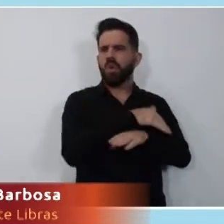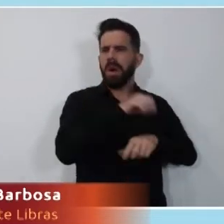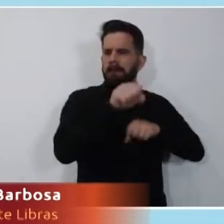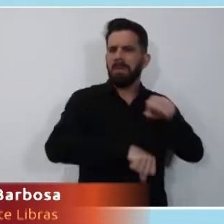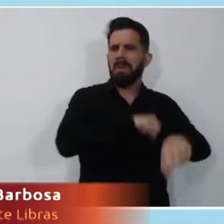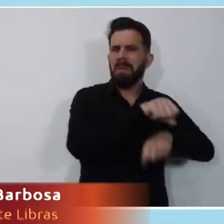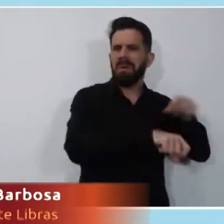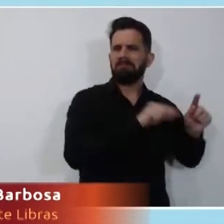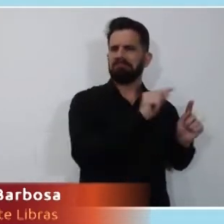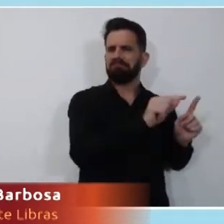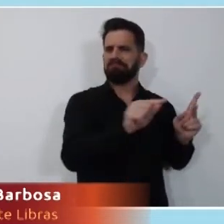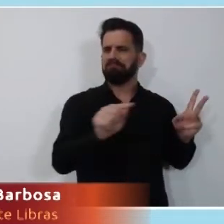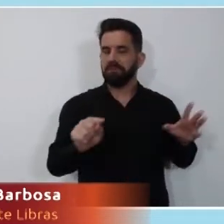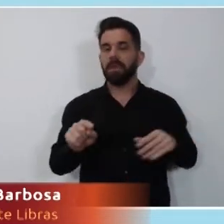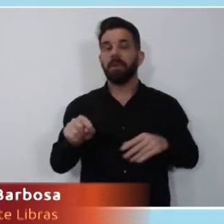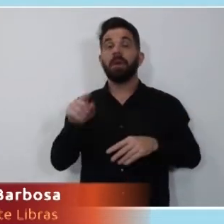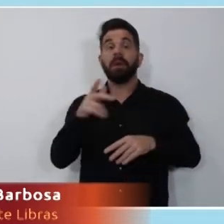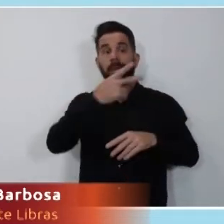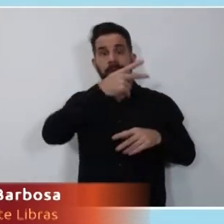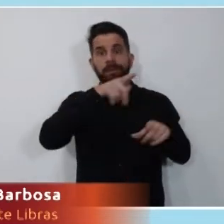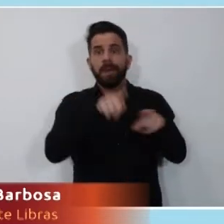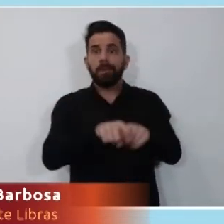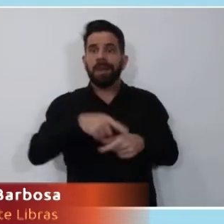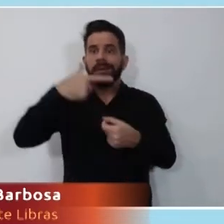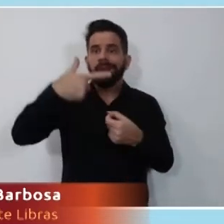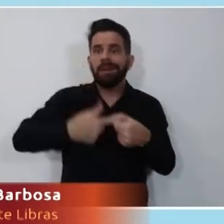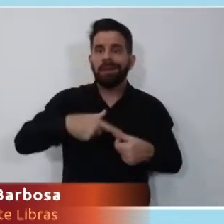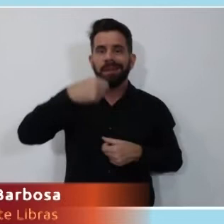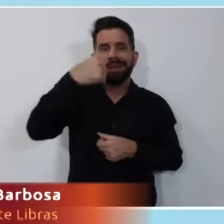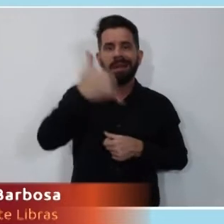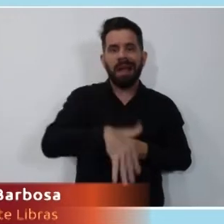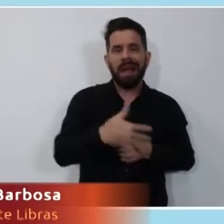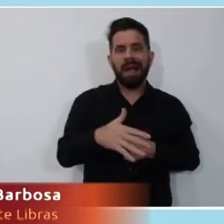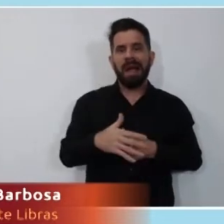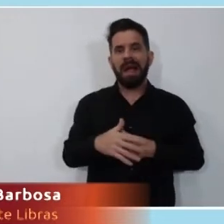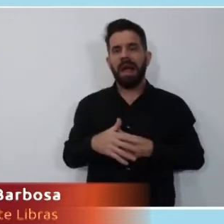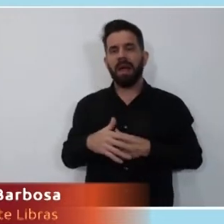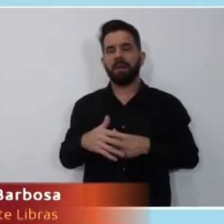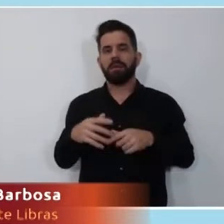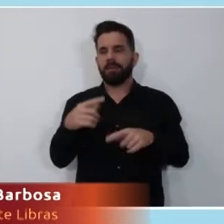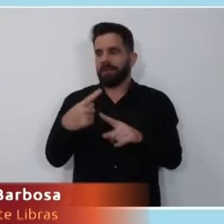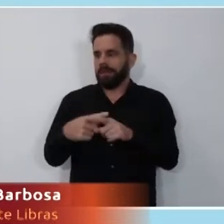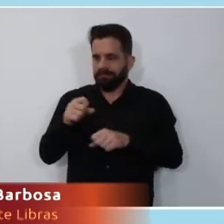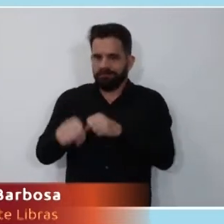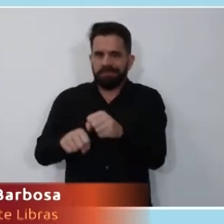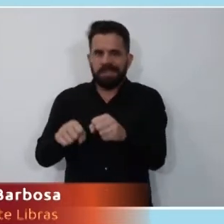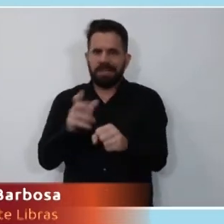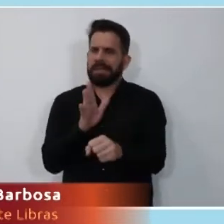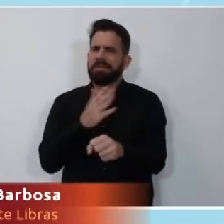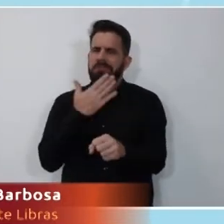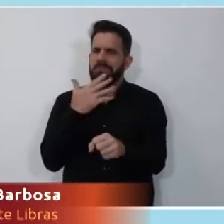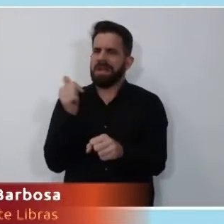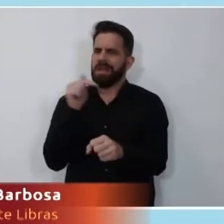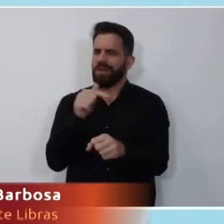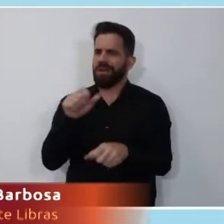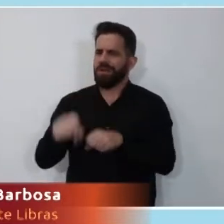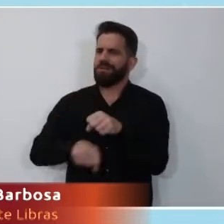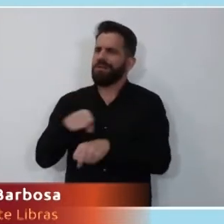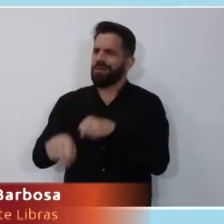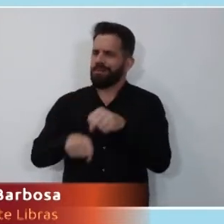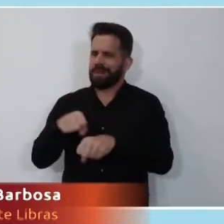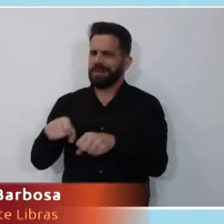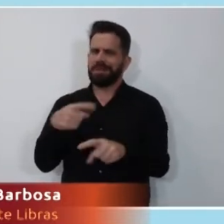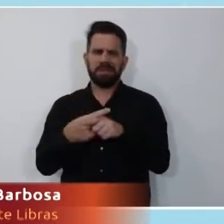para não ficar em contato com outras, né? Antes era longe, mas agora está achando perto, porque é melhor de bicicleta do que me meter